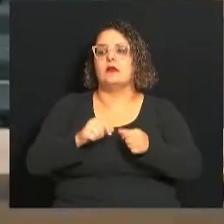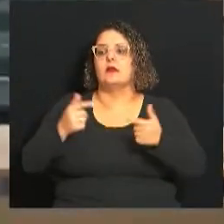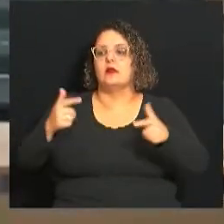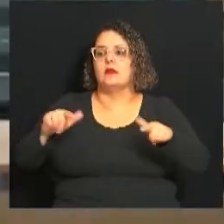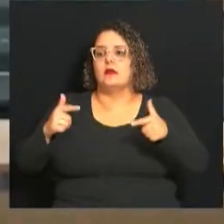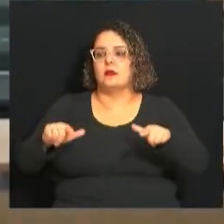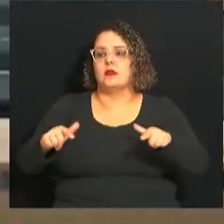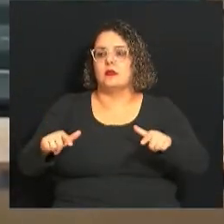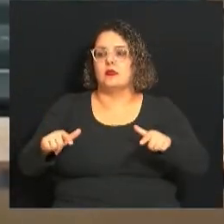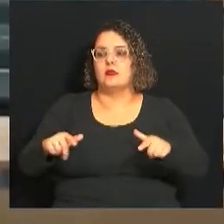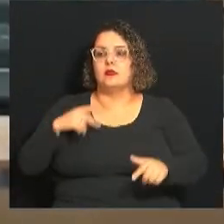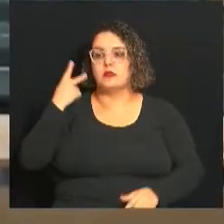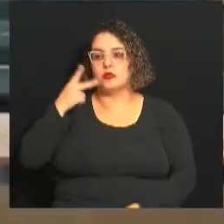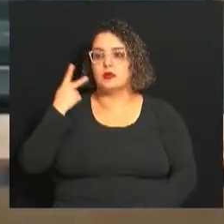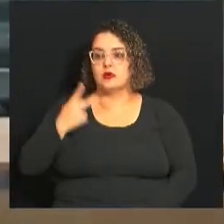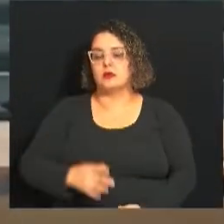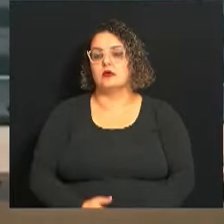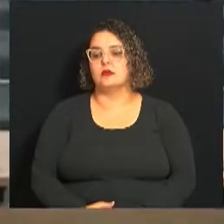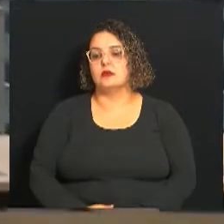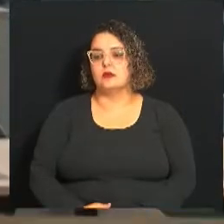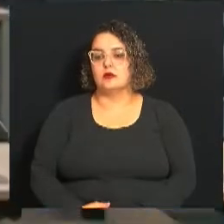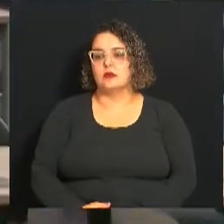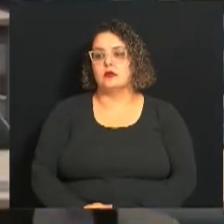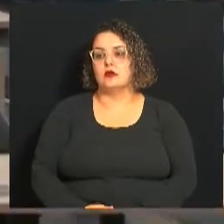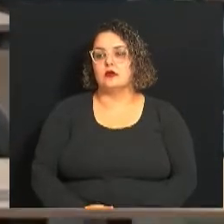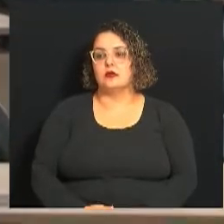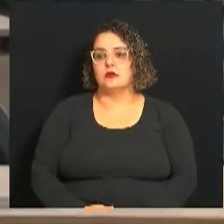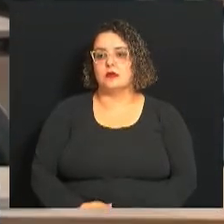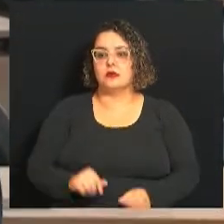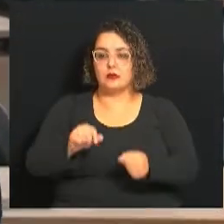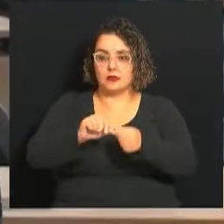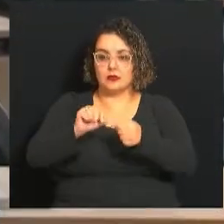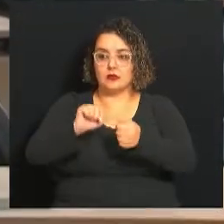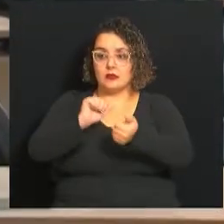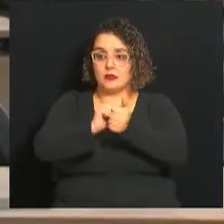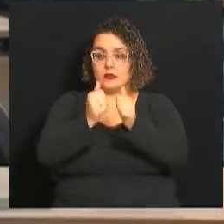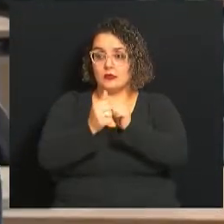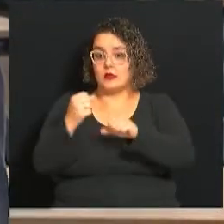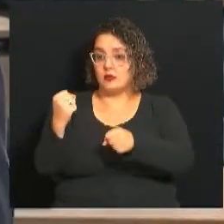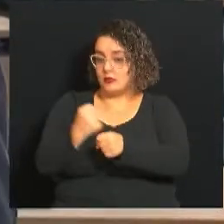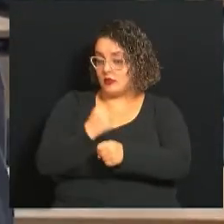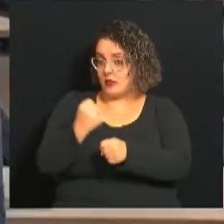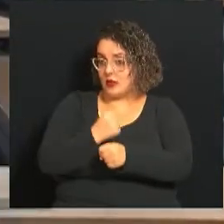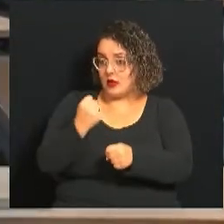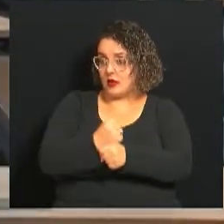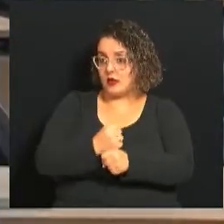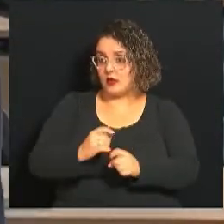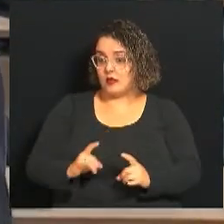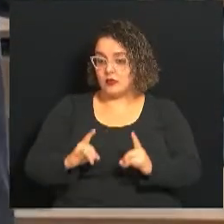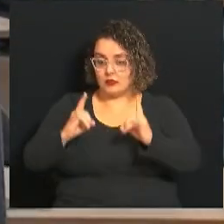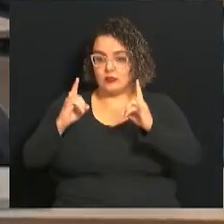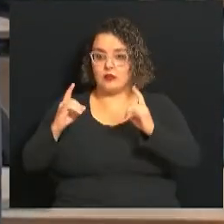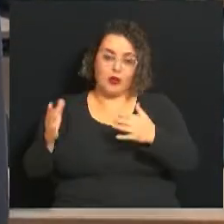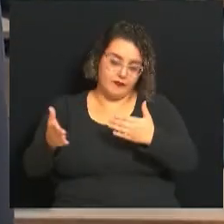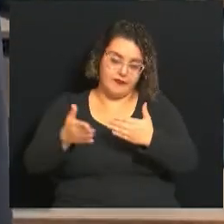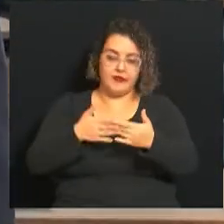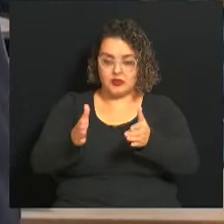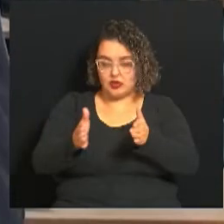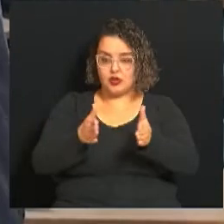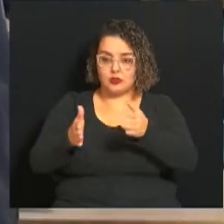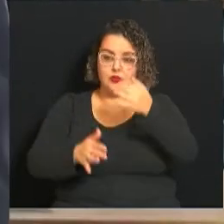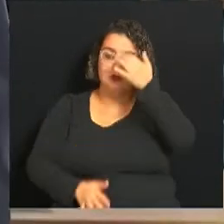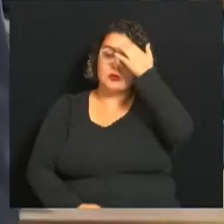os vereadores. E foi feita uma adequação, uma reforma no prédio, porque o prédio estava fechado há algum tempo,